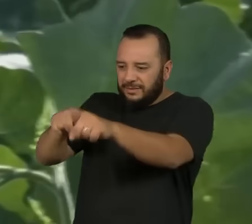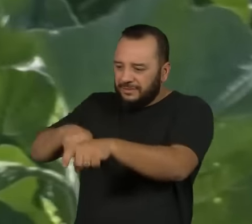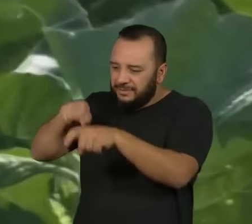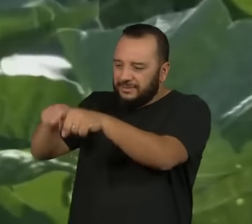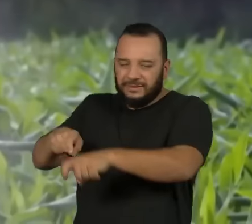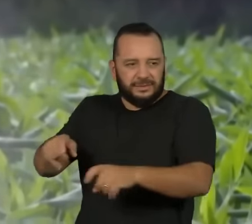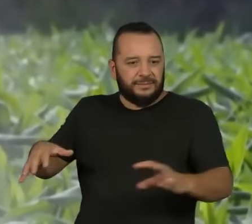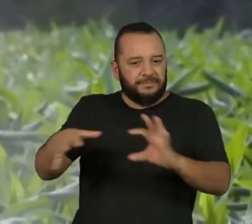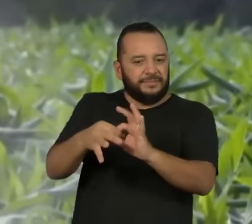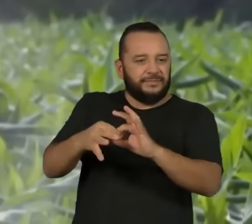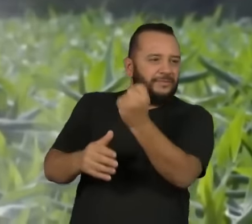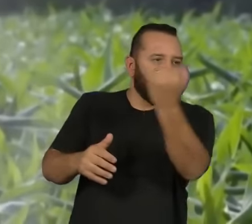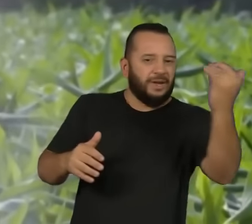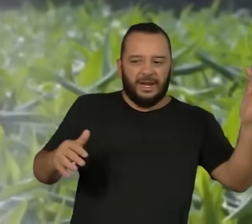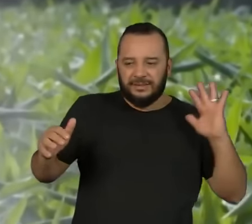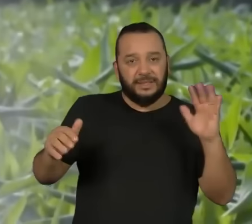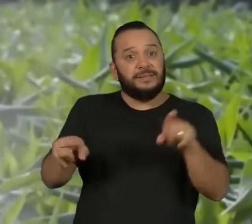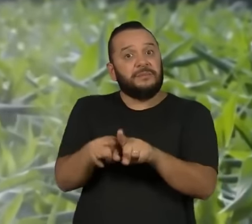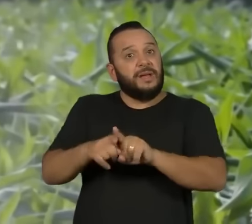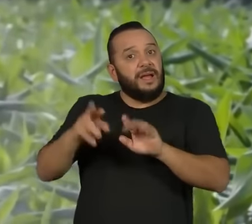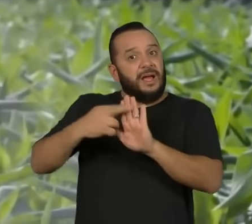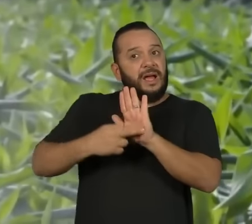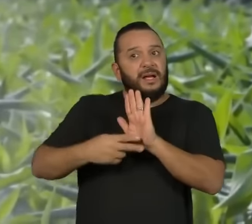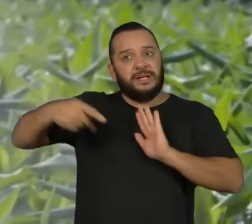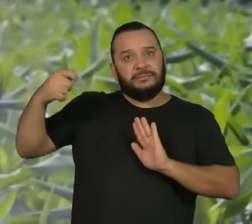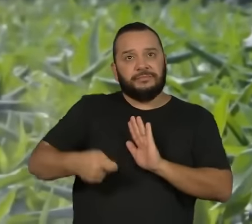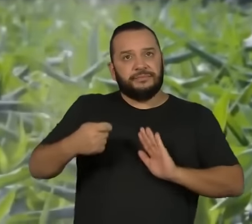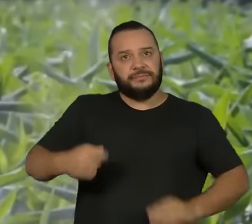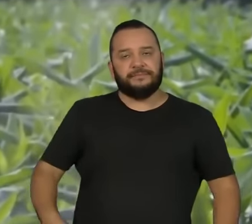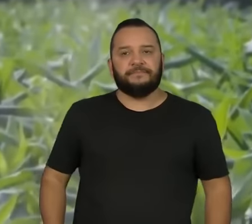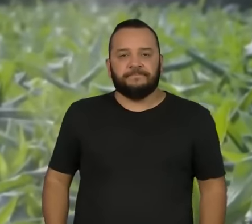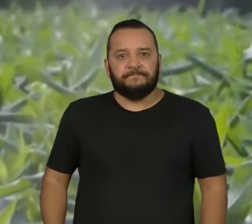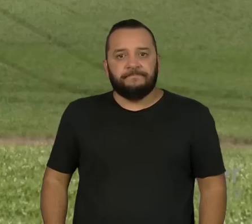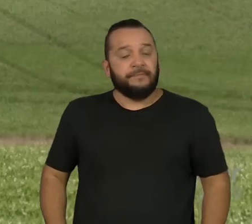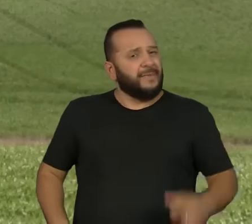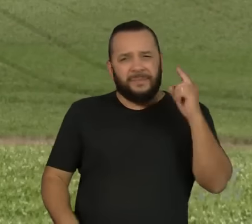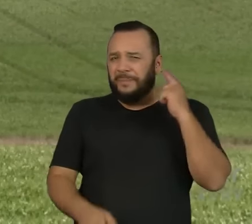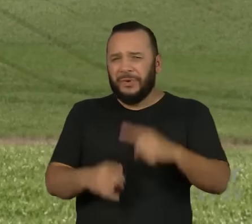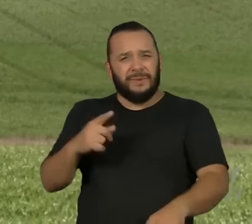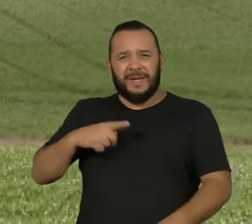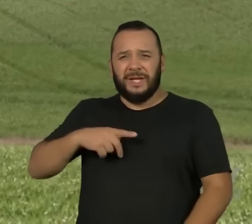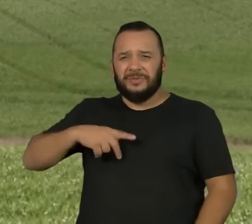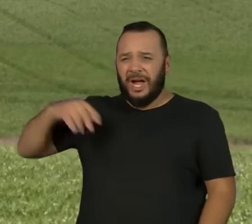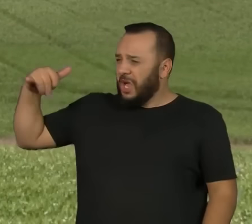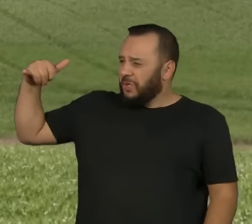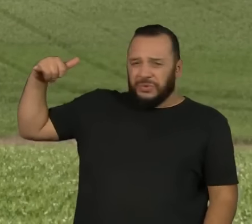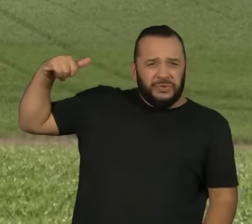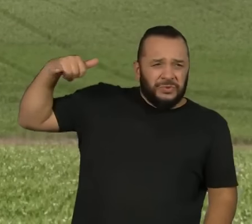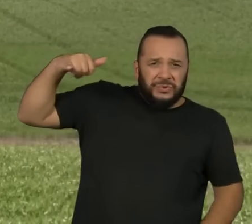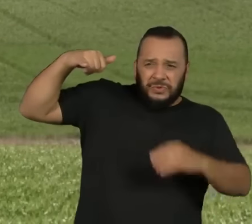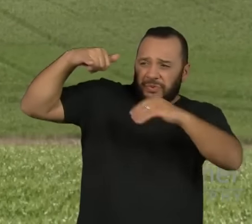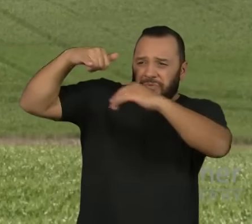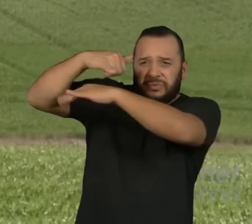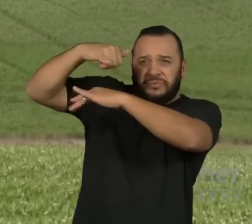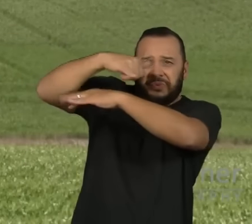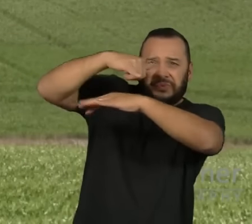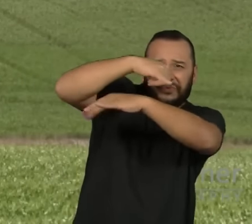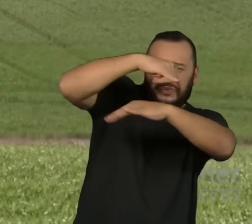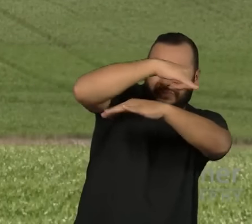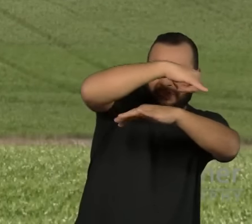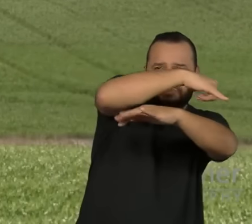regras mais rígidas. É essencial que a gente proíba a pulverização aérea em nível nacional, é uma prática proibida na União